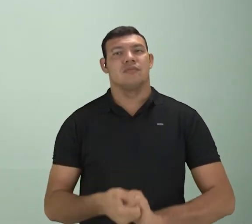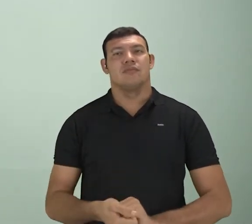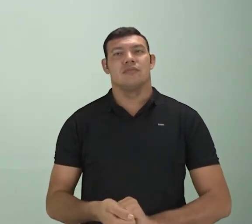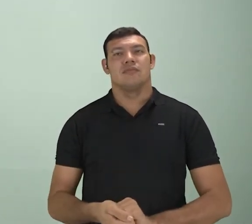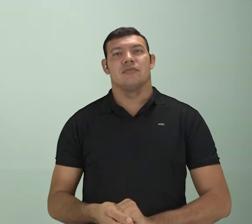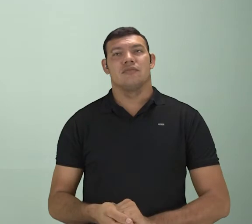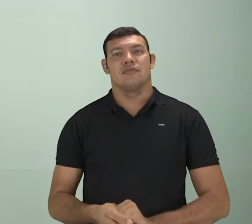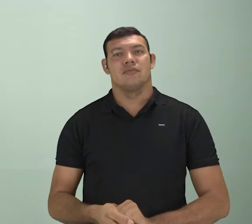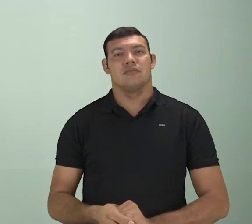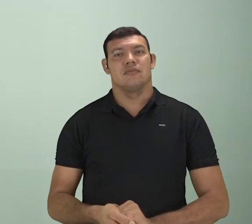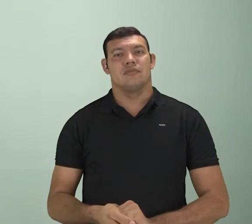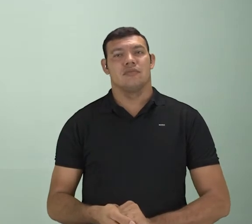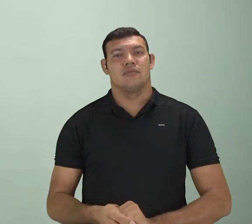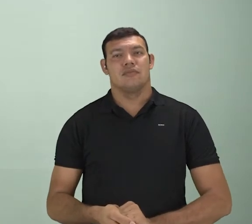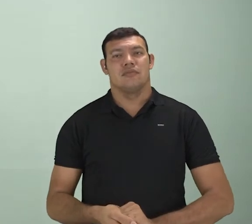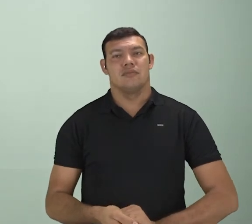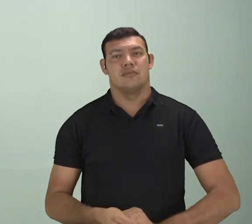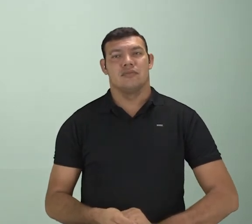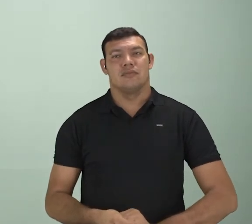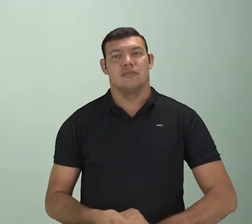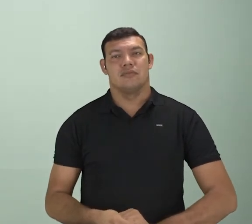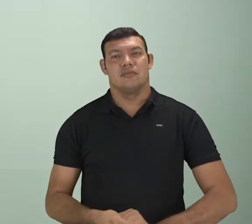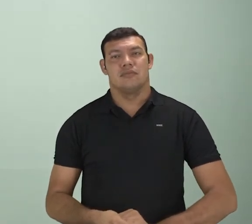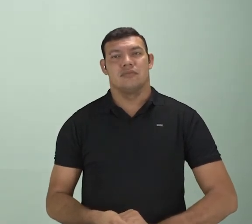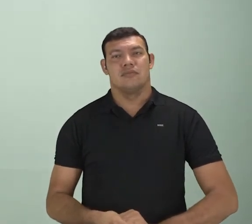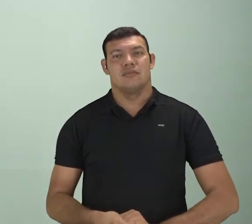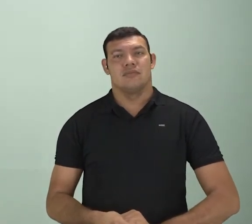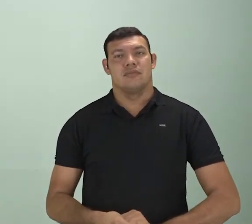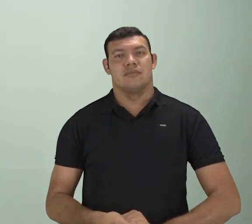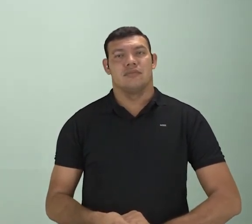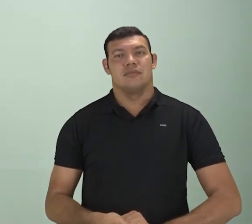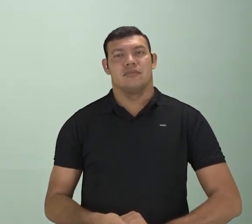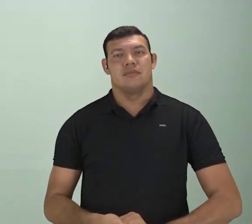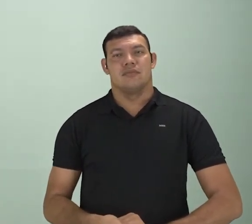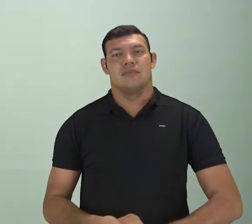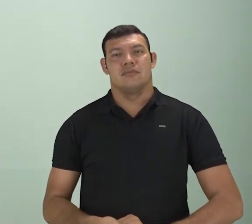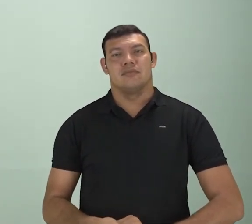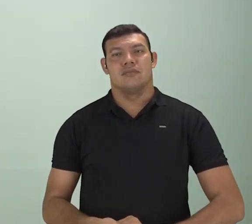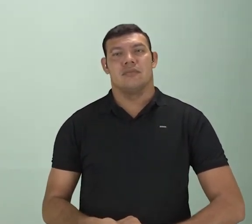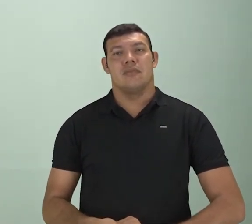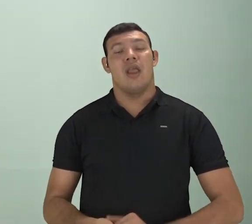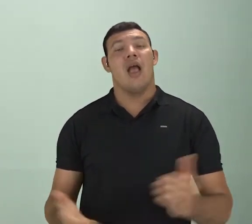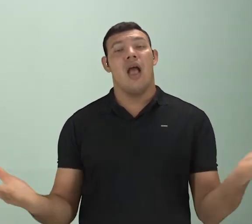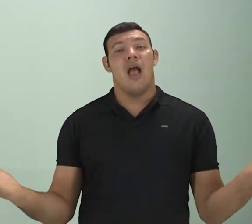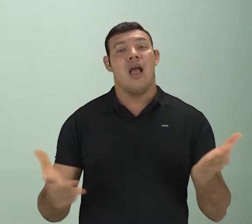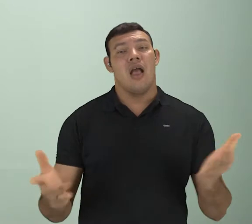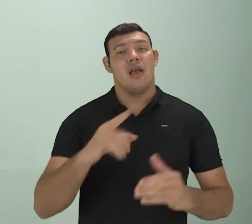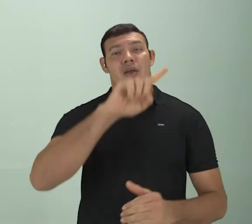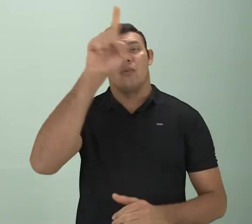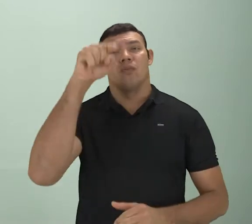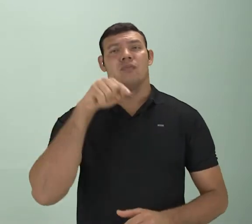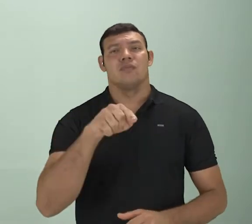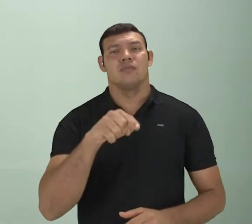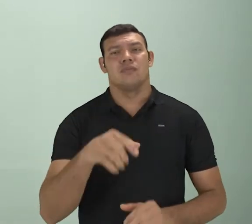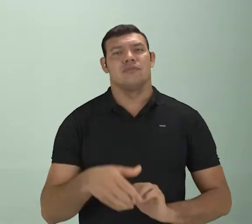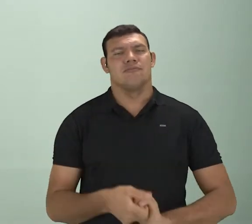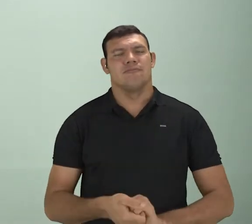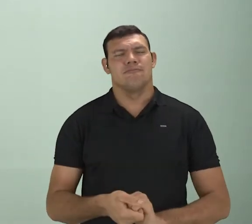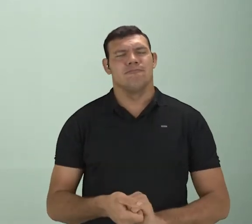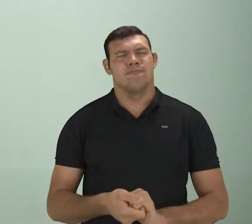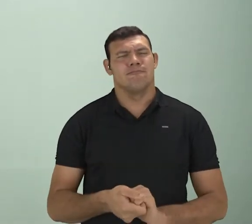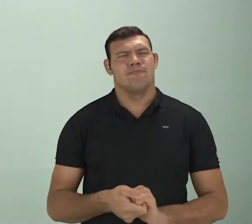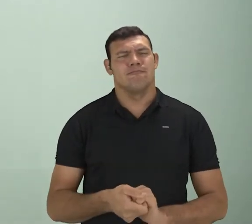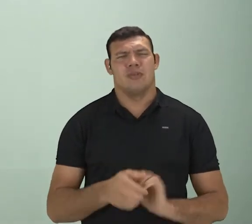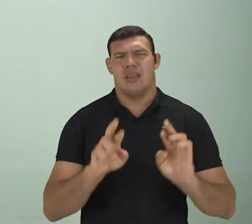três portas com ele que delas agora eu tirei que barato super certo a gente vai chegar agora à parte então eu já tive aqui é um pouquinho